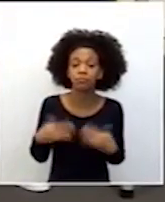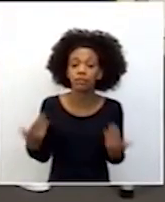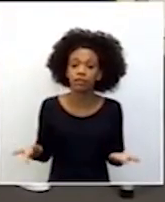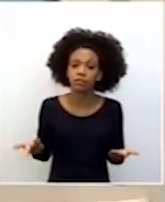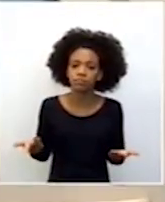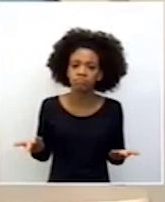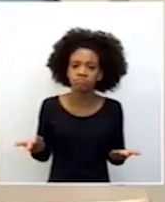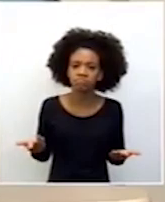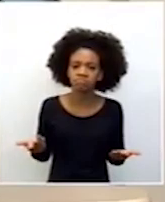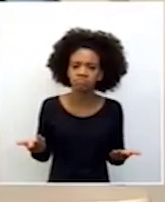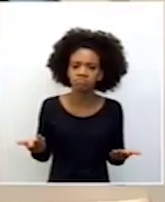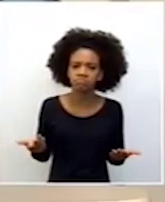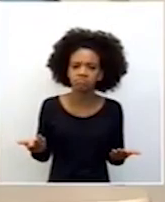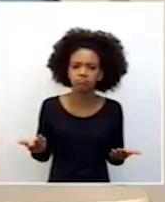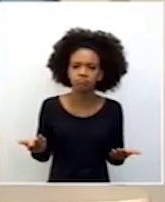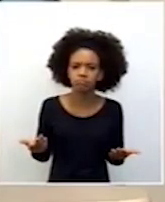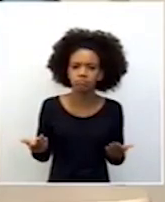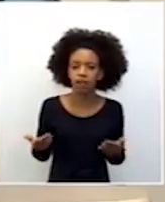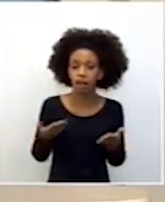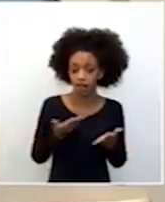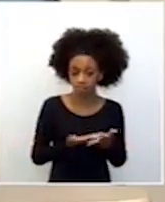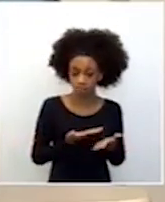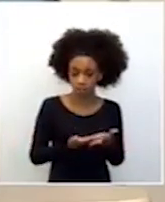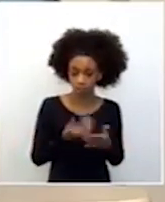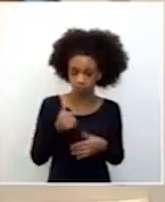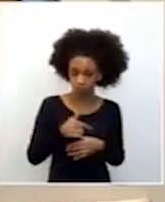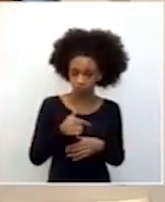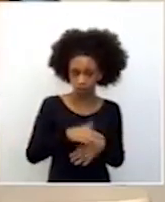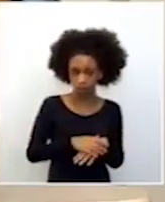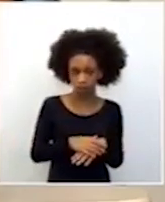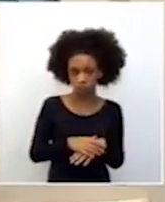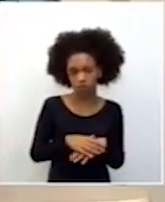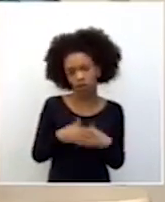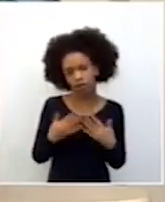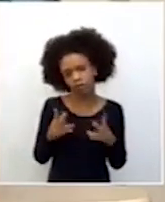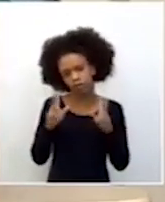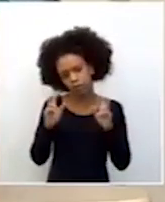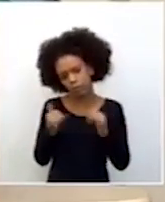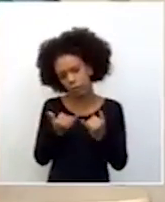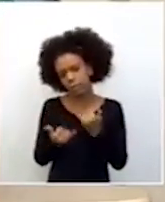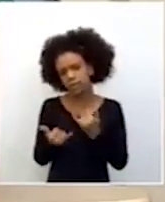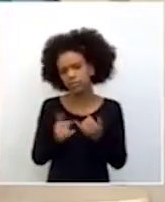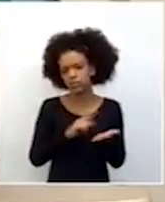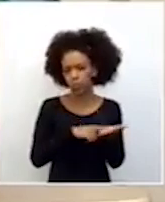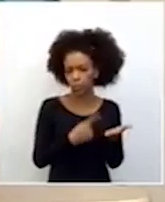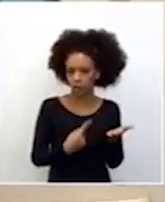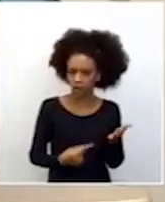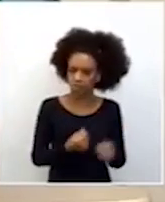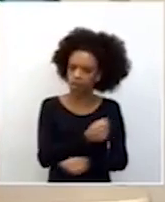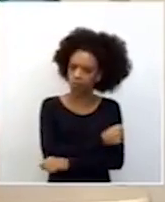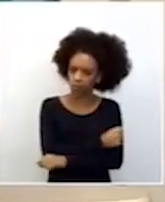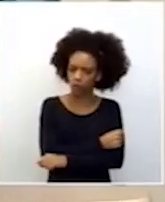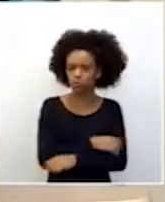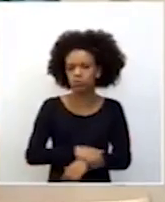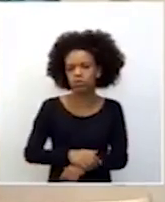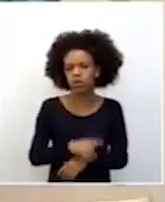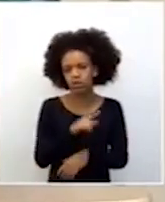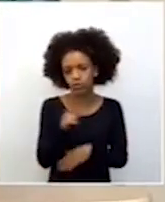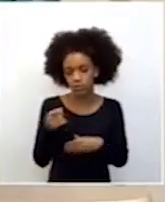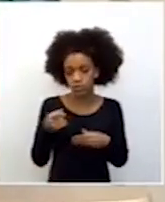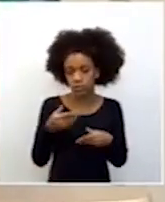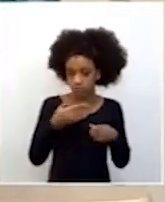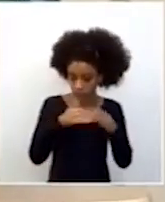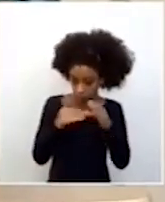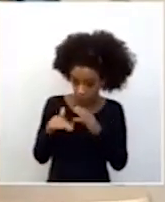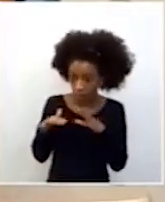gente, essa aula de agora, ela vem com um tema parecido com o caderno do aluno, com a apostila que vocês receberam, mas ela não está